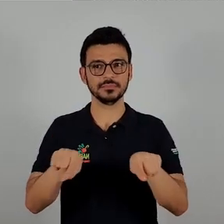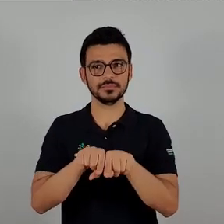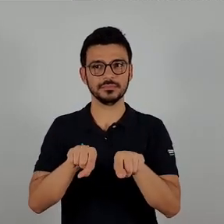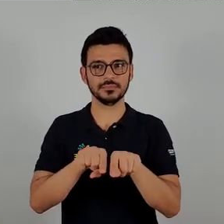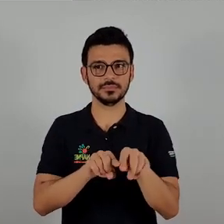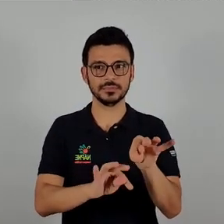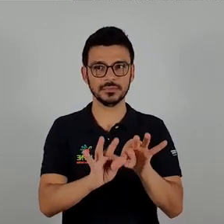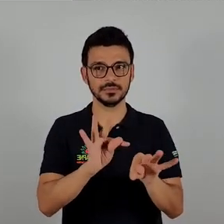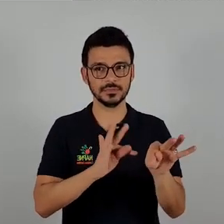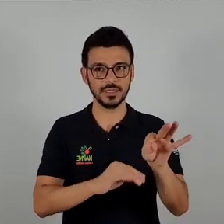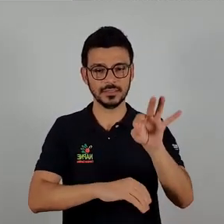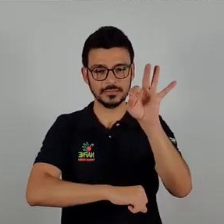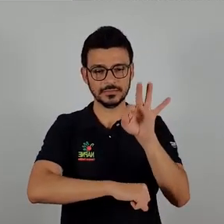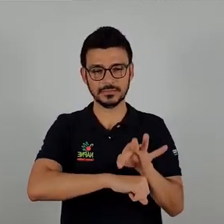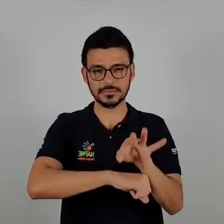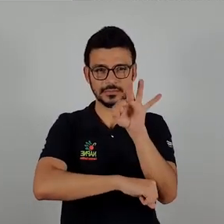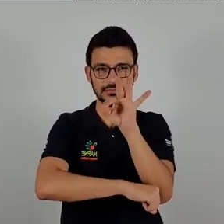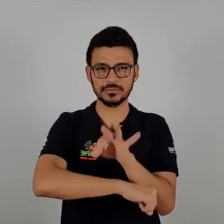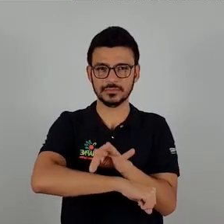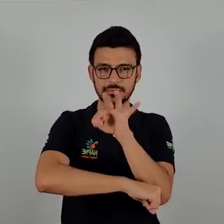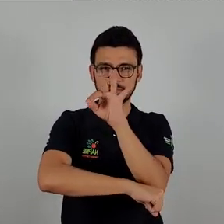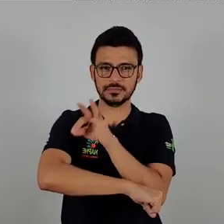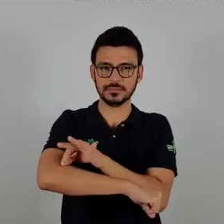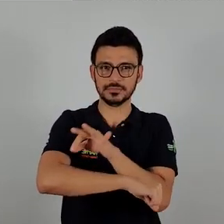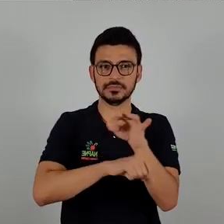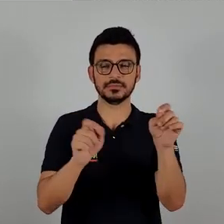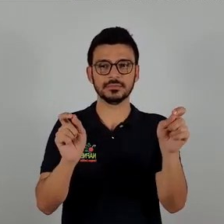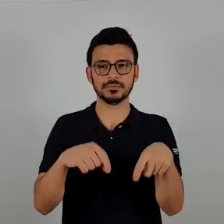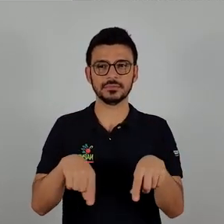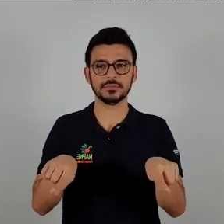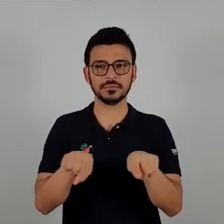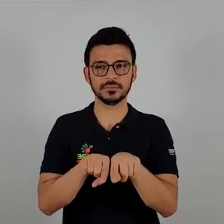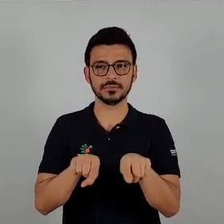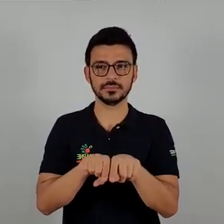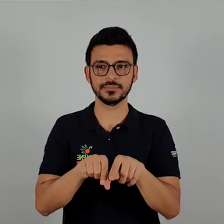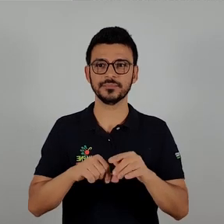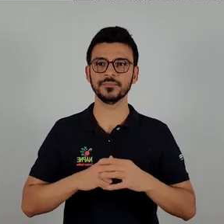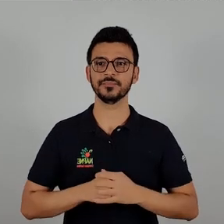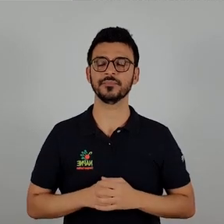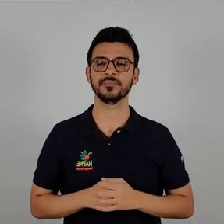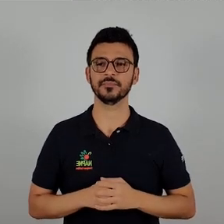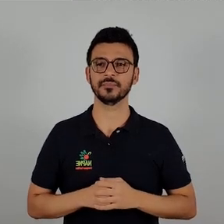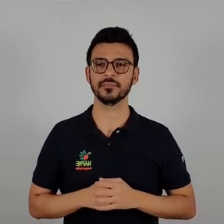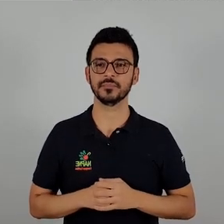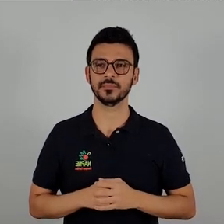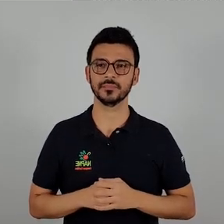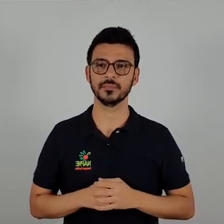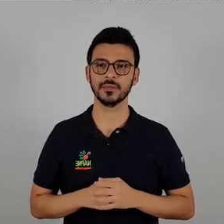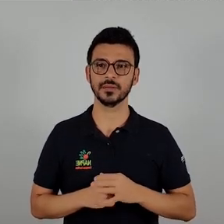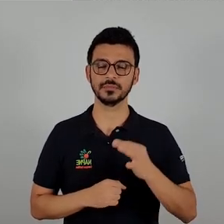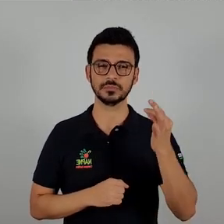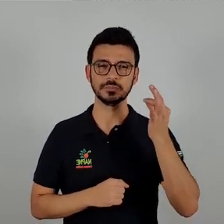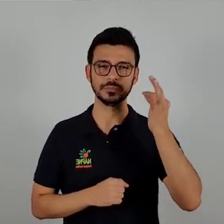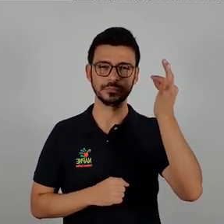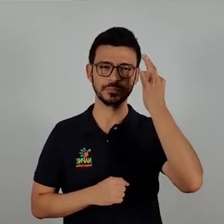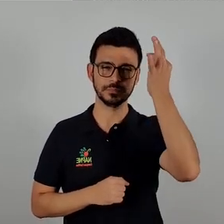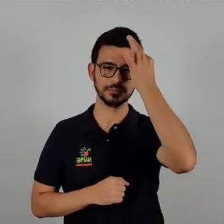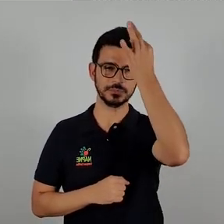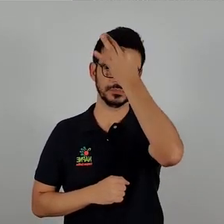contando os pares, né? Distribuídos no corpo. Cachorro, 1.338, gato,